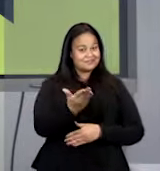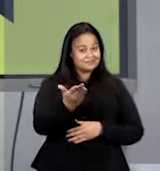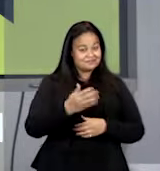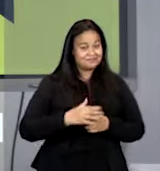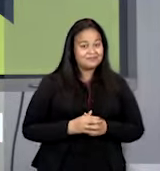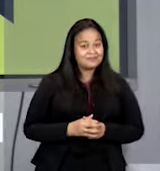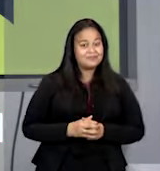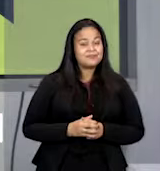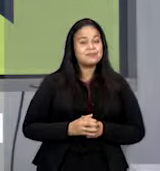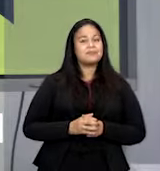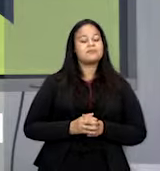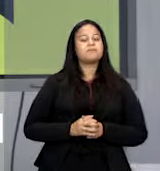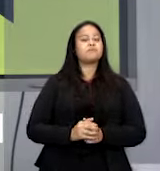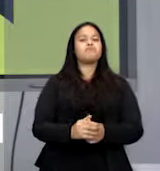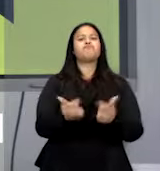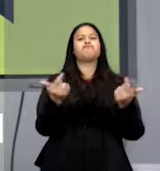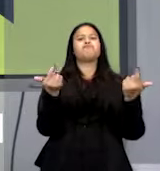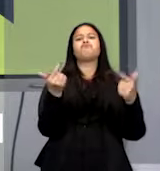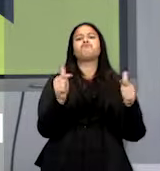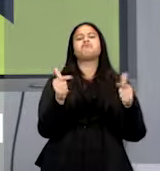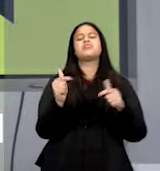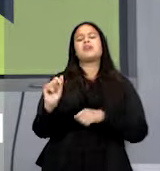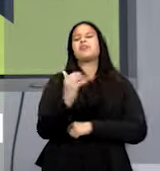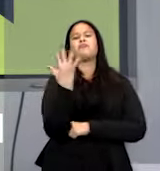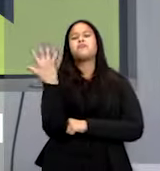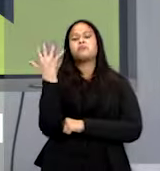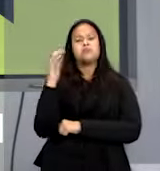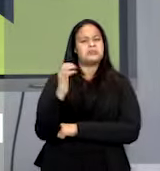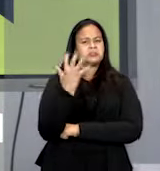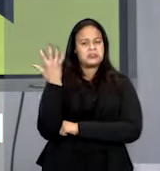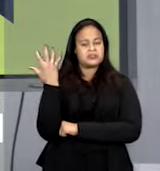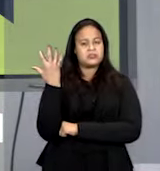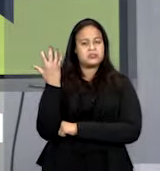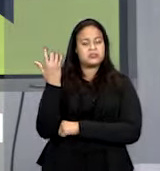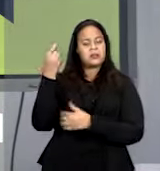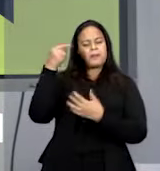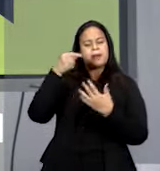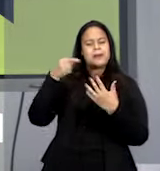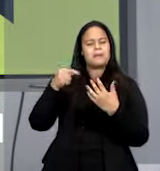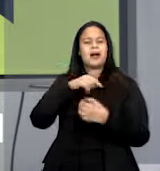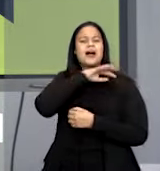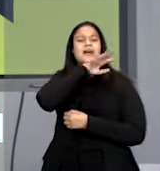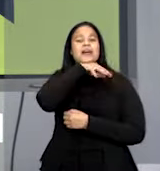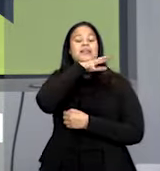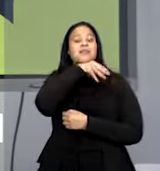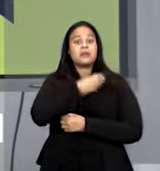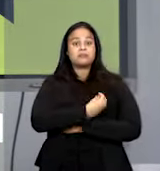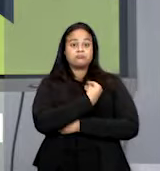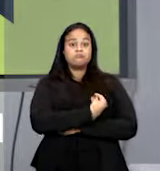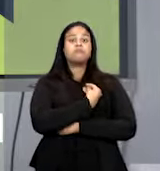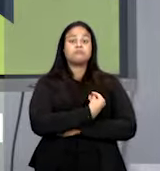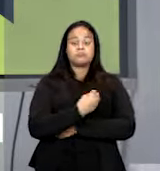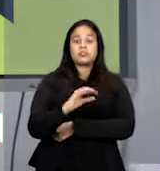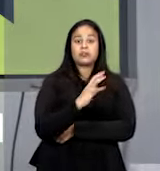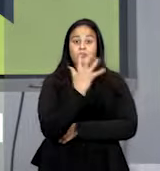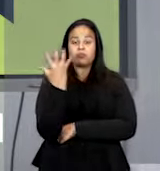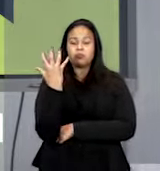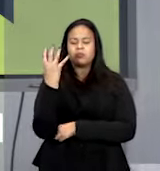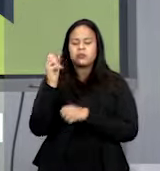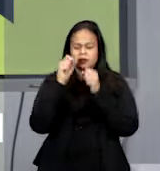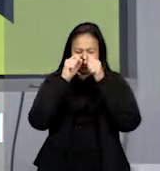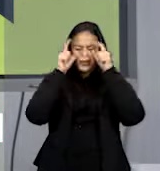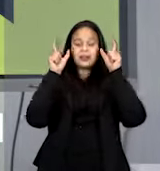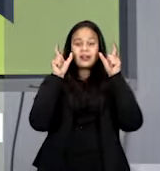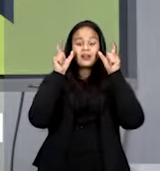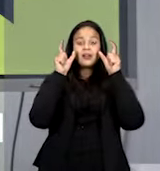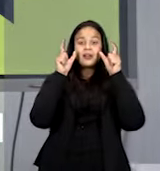chamava O Sem Floresta. Esses animaizinhos aqui e mais alguns outros viviam numa floresta. Um dia eles acordaram e